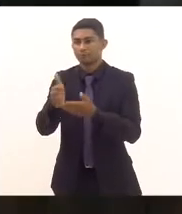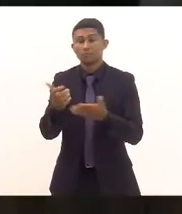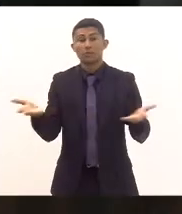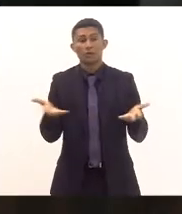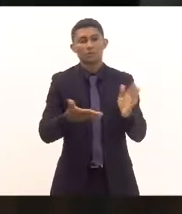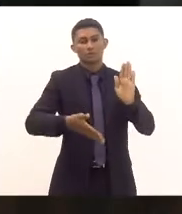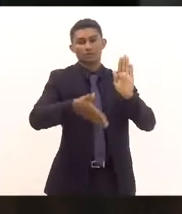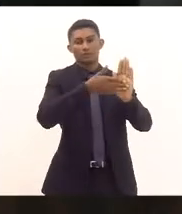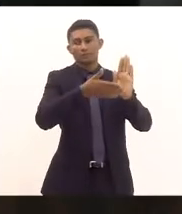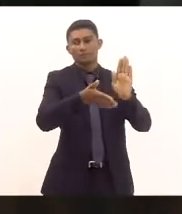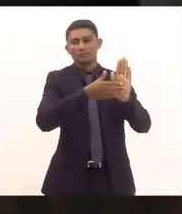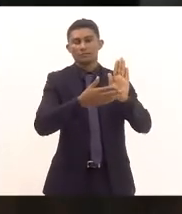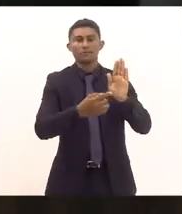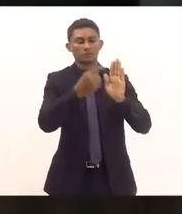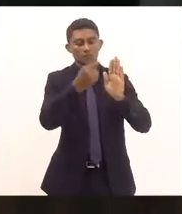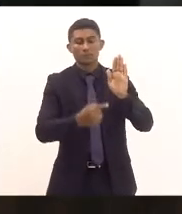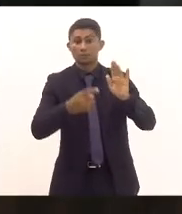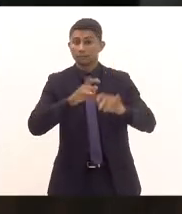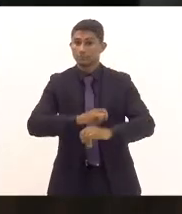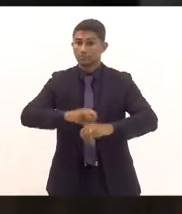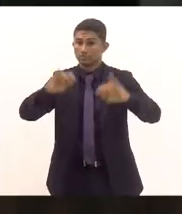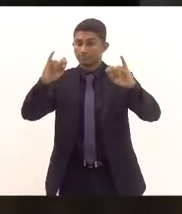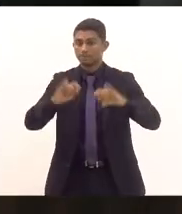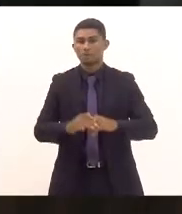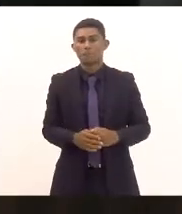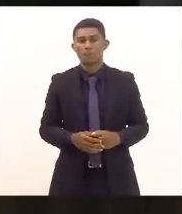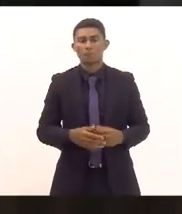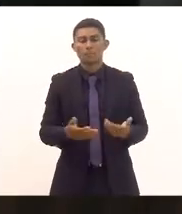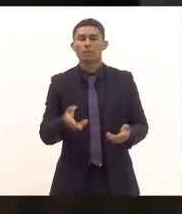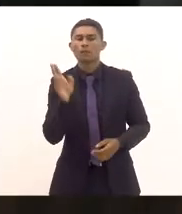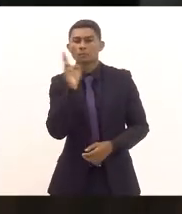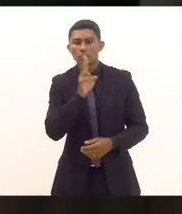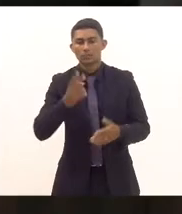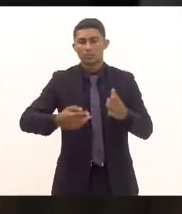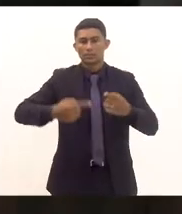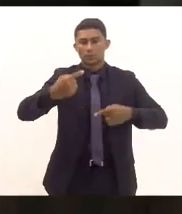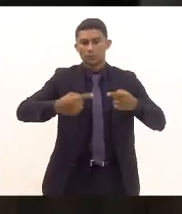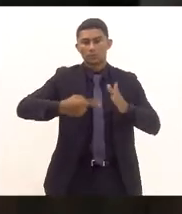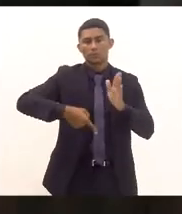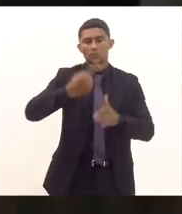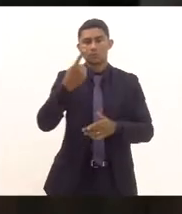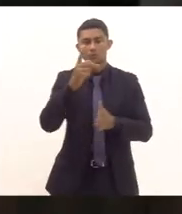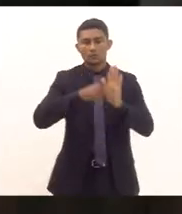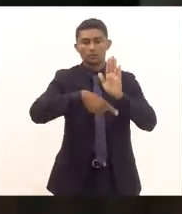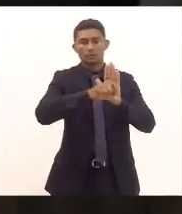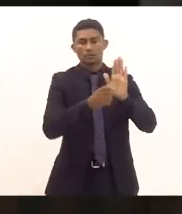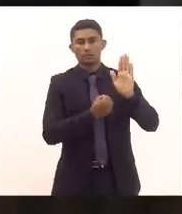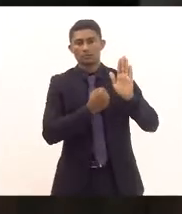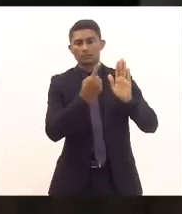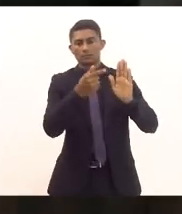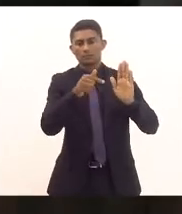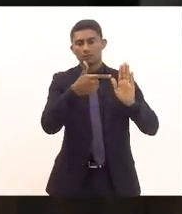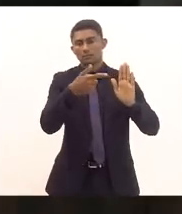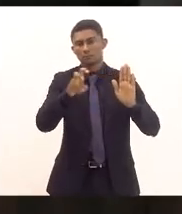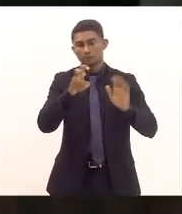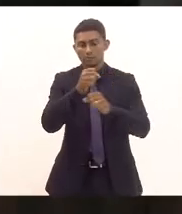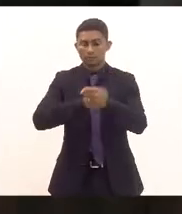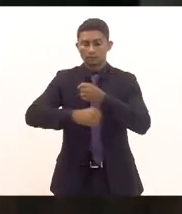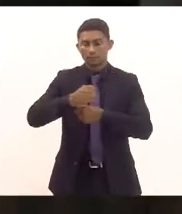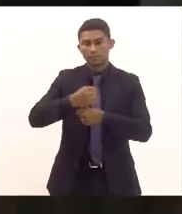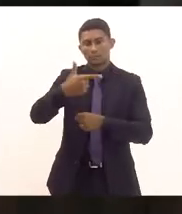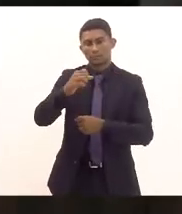vamos a pauta anuncio em regime de urgência discussão única projeto de lei nº 17 25 de